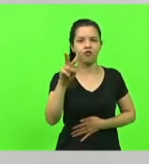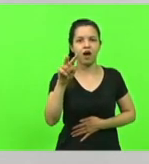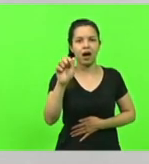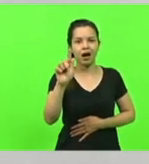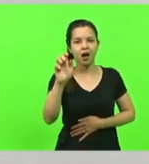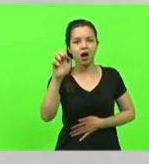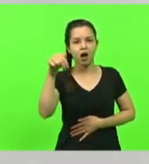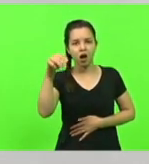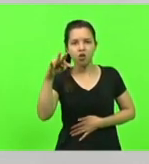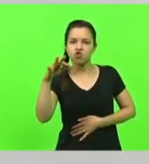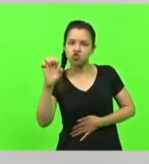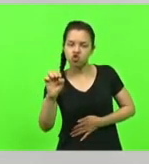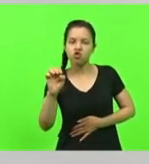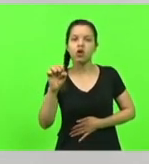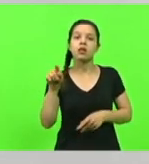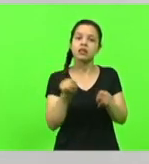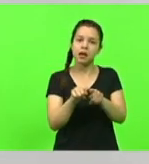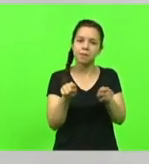e inconstitucional.